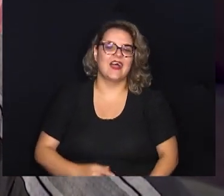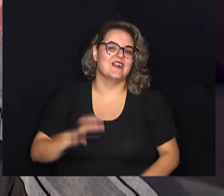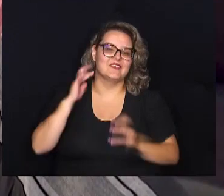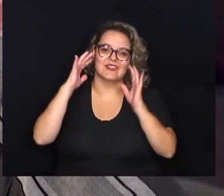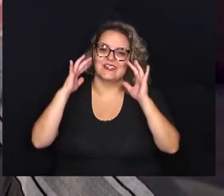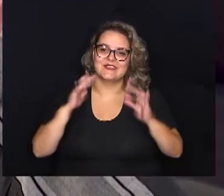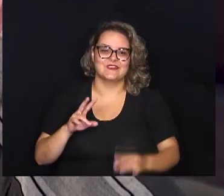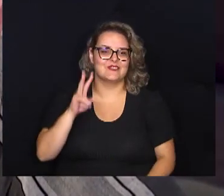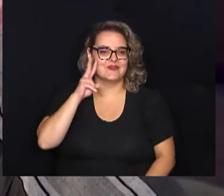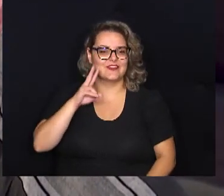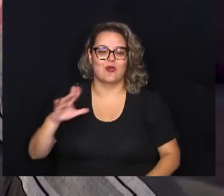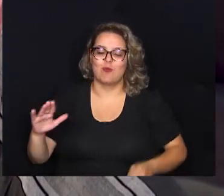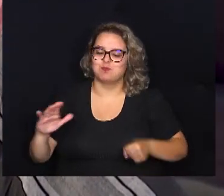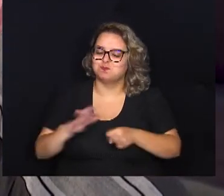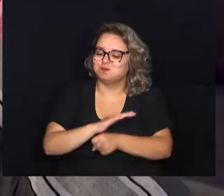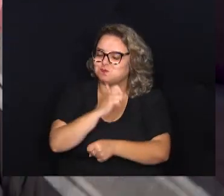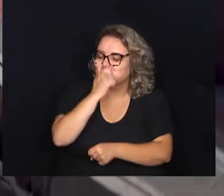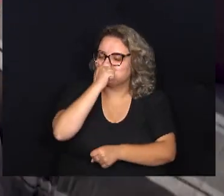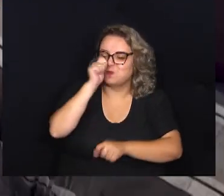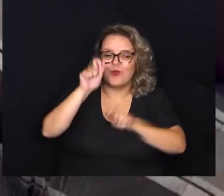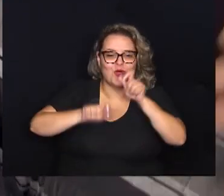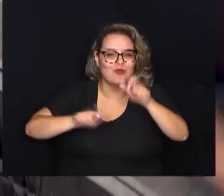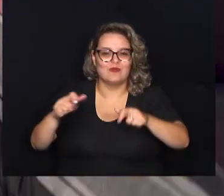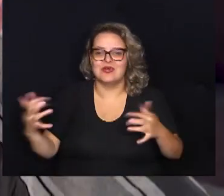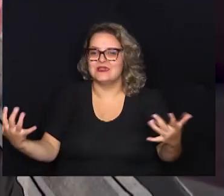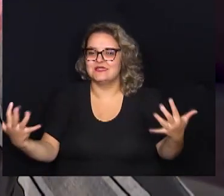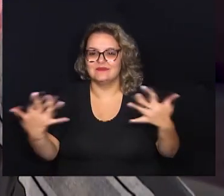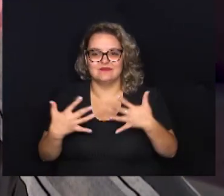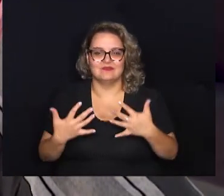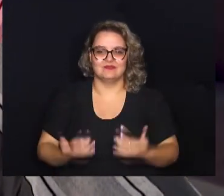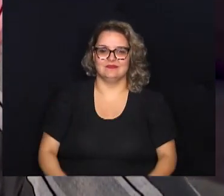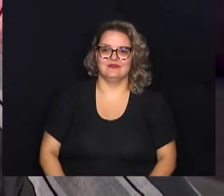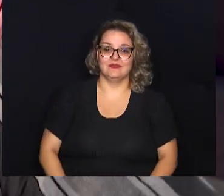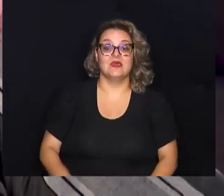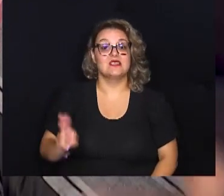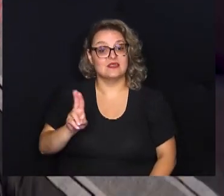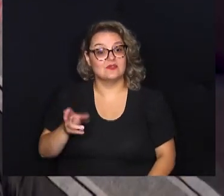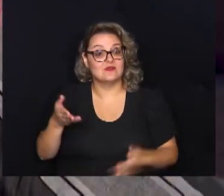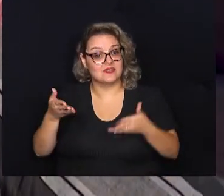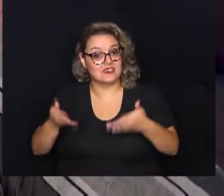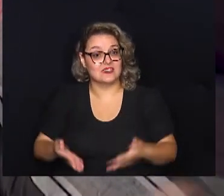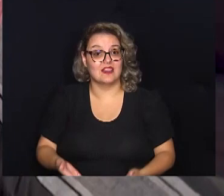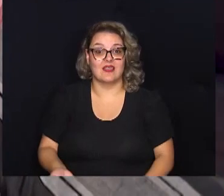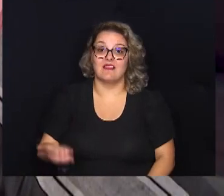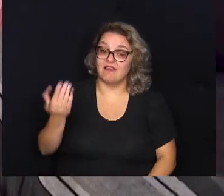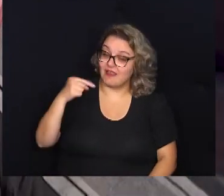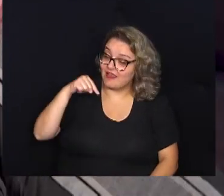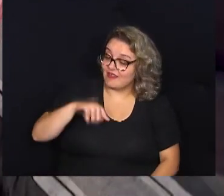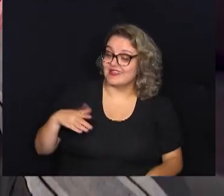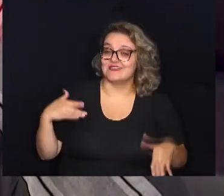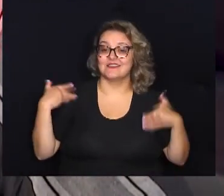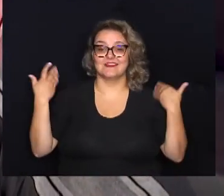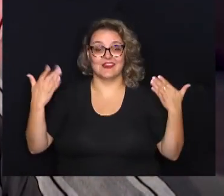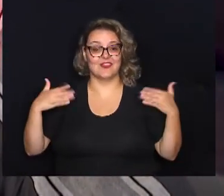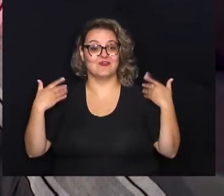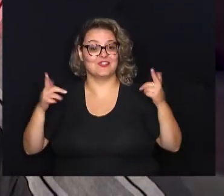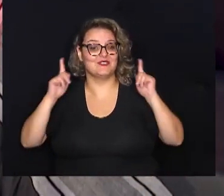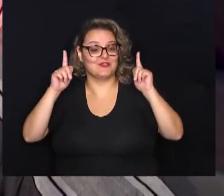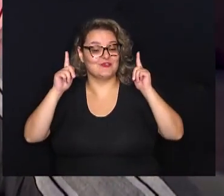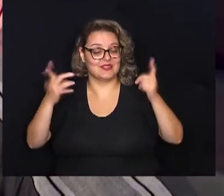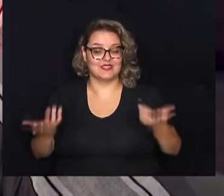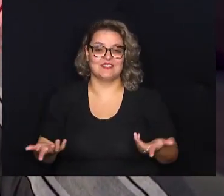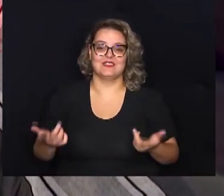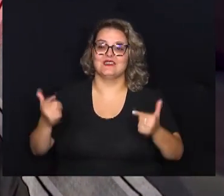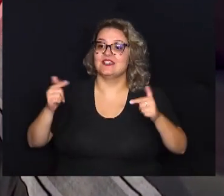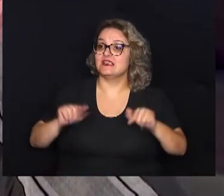que possam, no caso, vir não somente contribuir, mas venha usufruir, venha se alegrar, venha se divertir. E esse